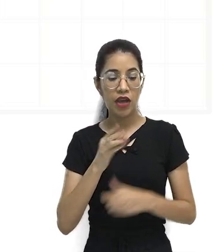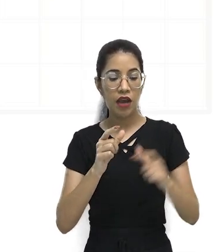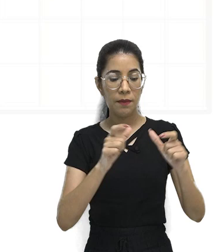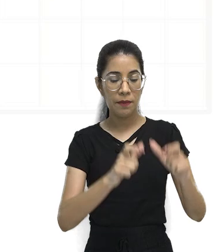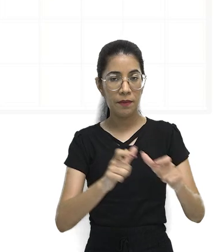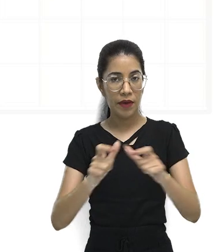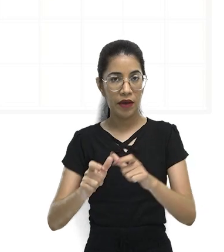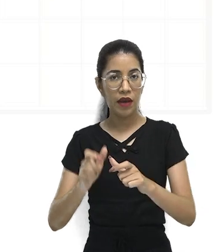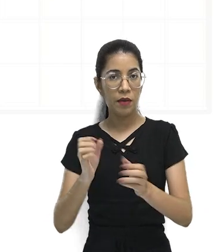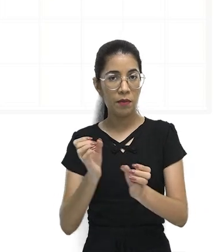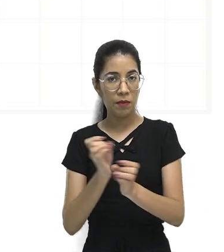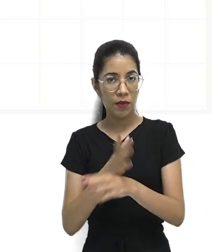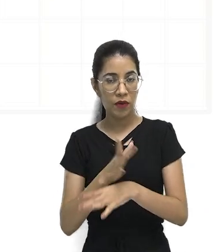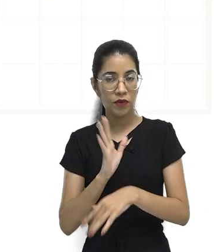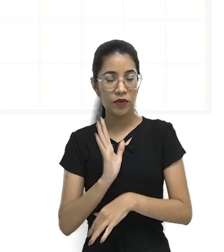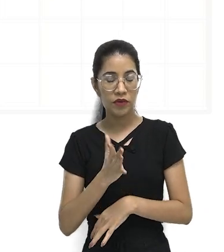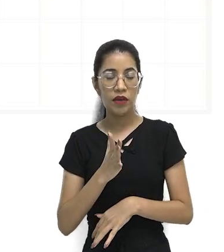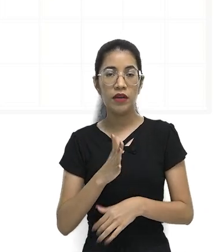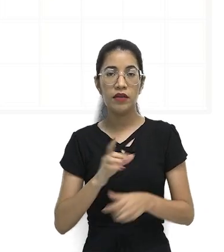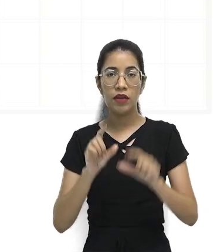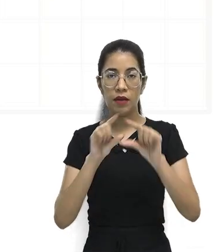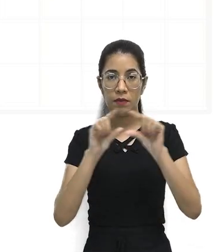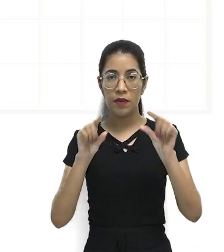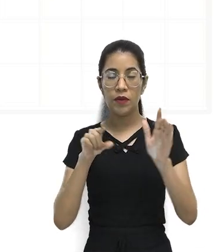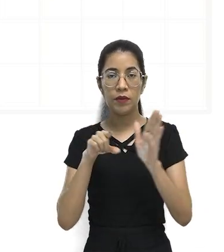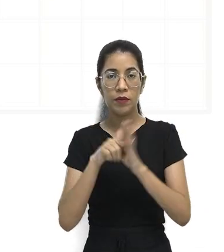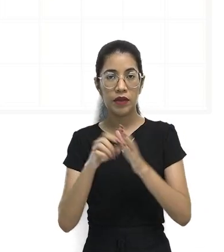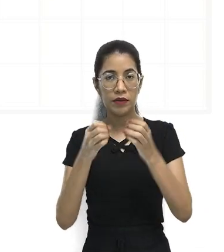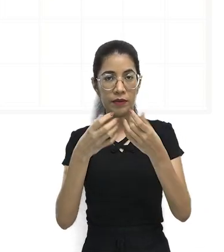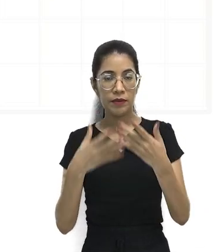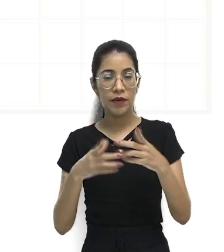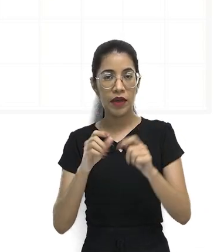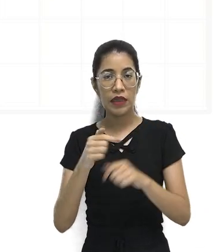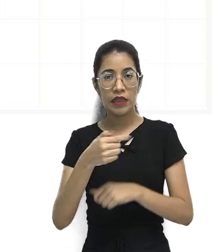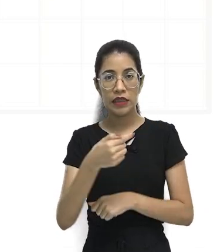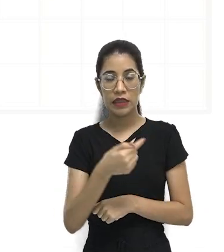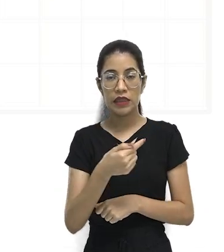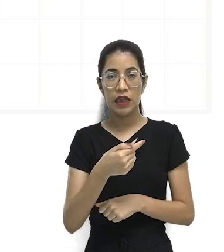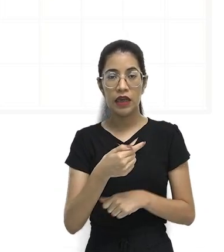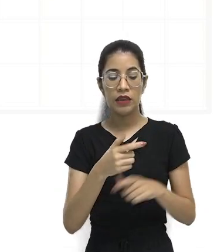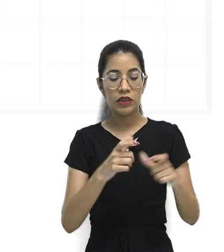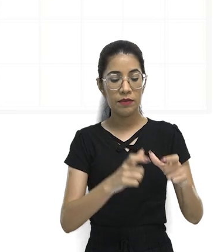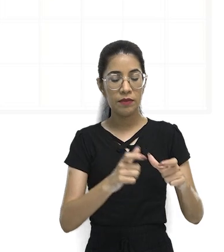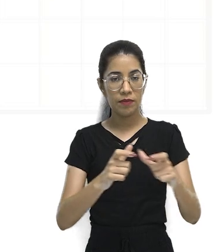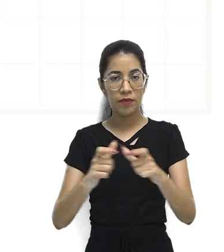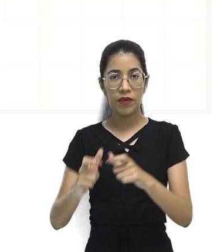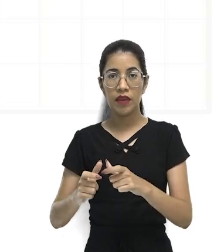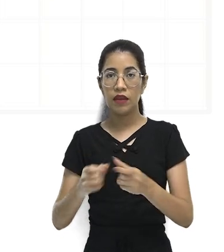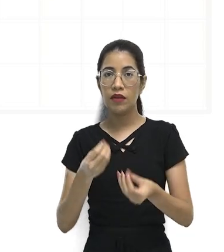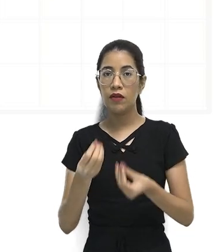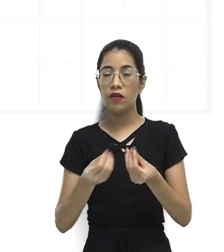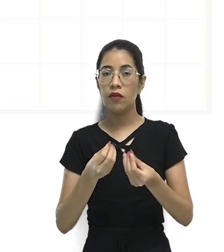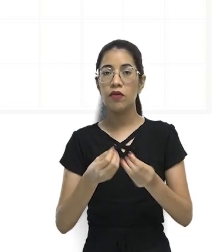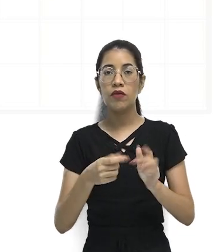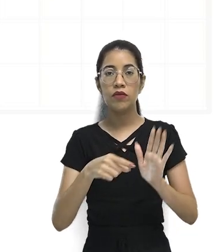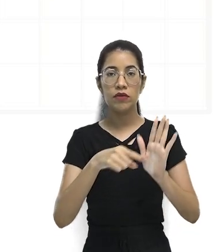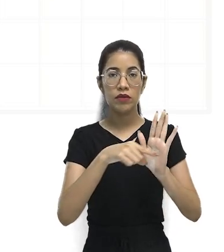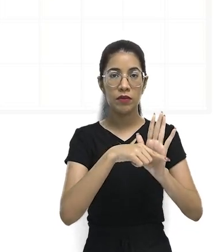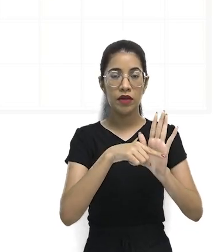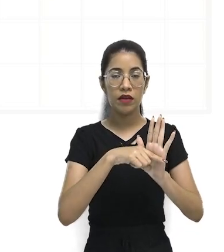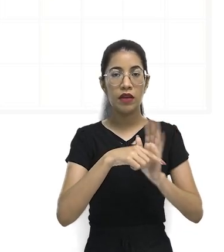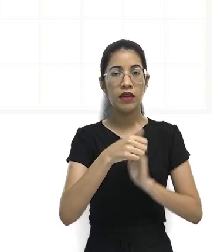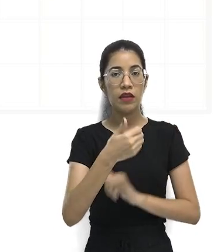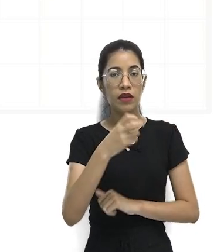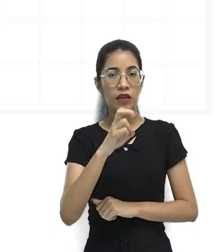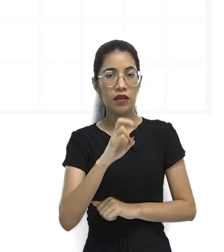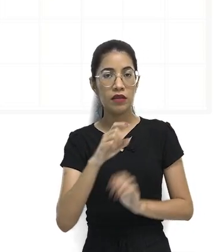foram colocadas, que é o que ele diz aí no enunciado, né? Olha só, 7 cerâmicas. Se eu já tenho 7, o que eu vou fazer? Eu vou subtrair